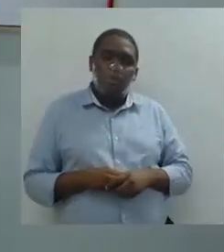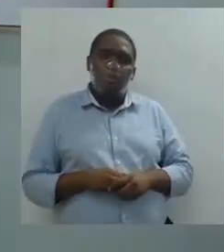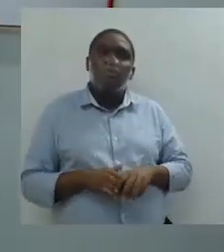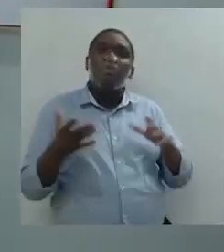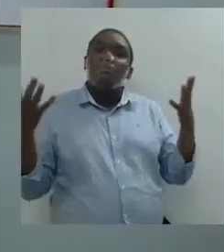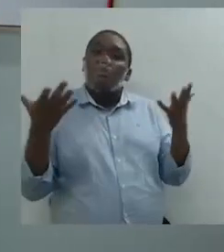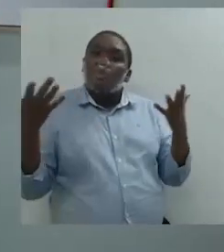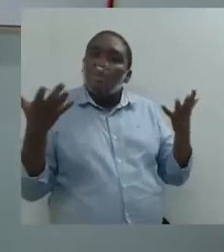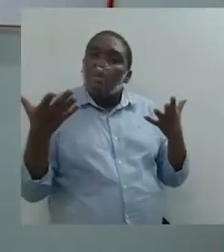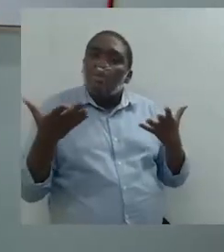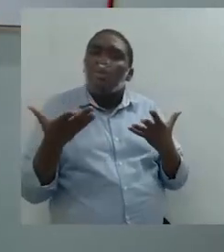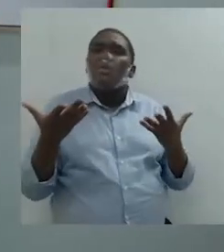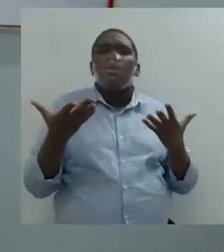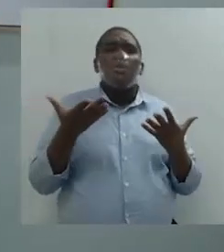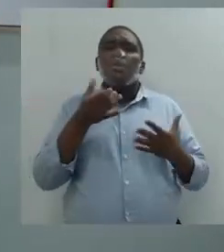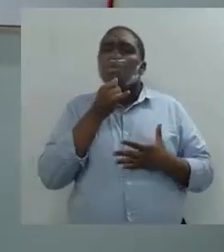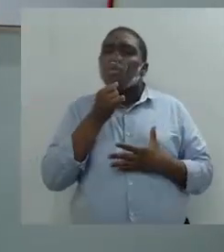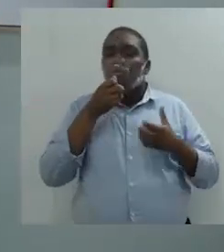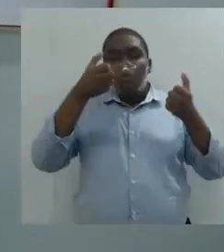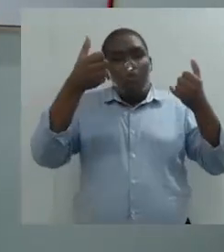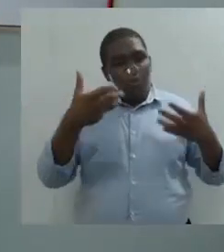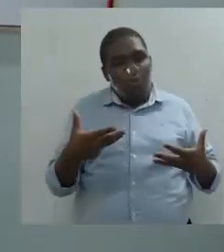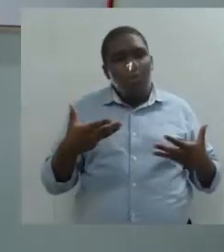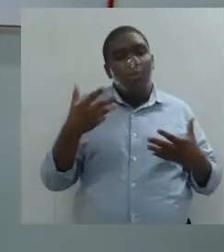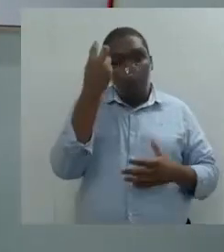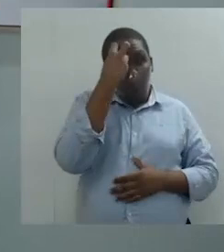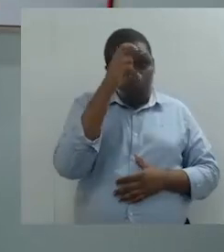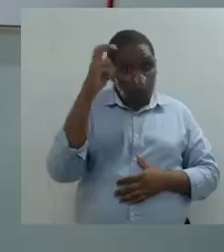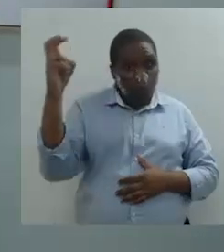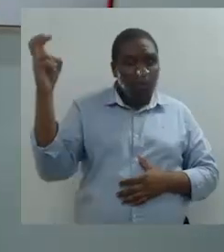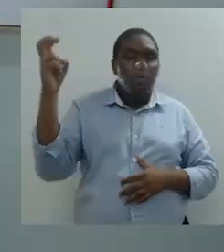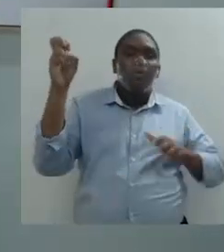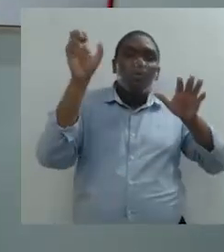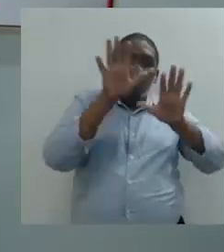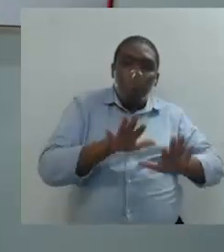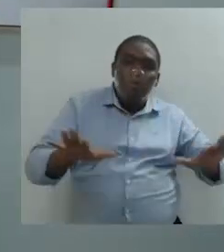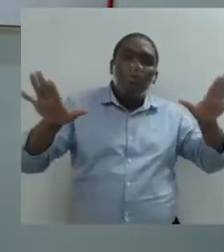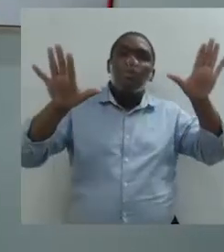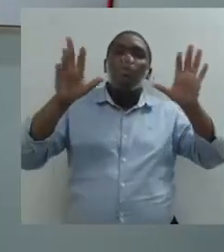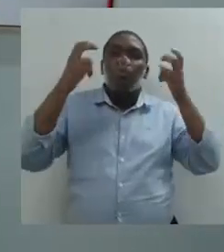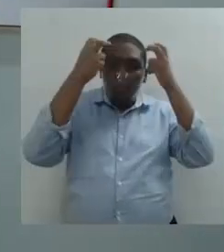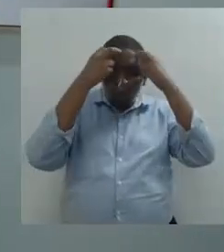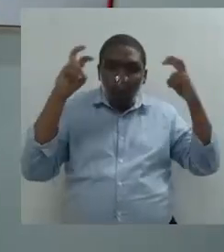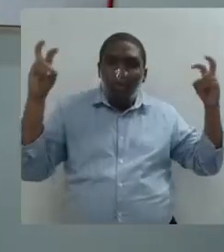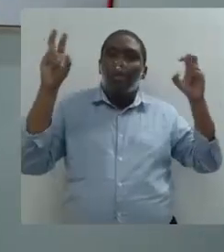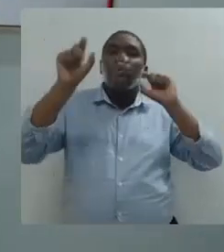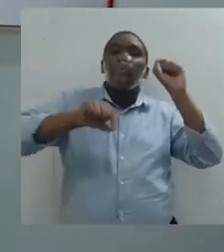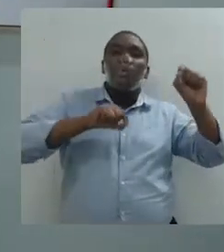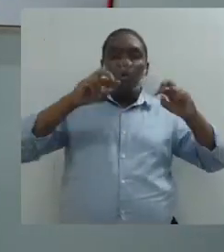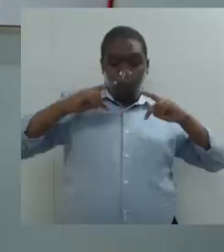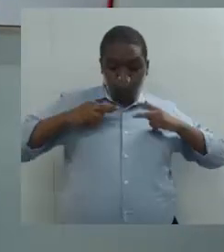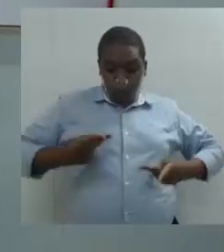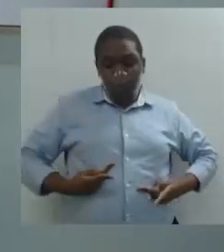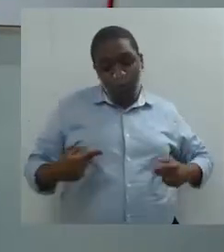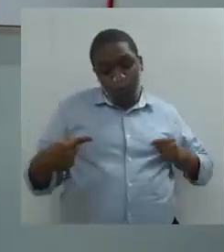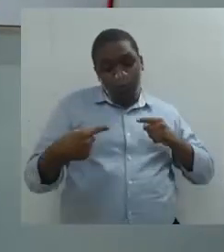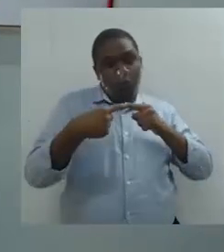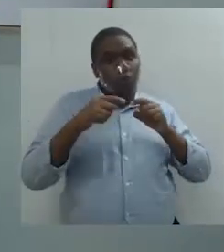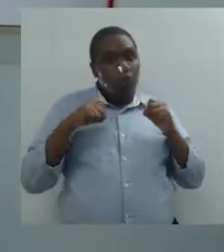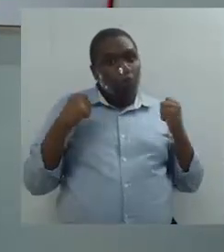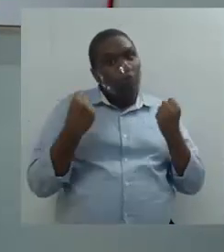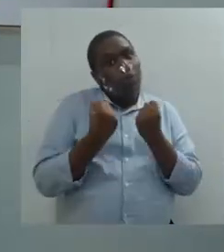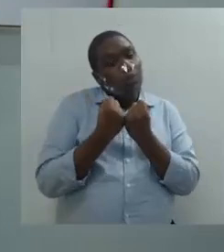Agora vamos falar de paisagem cultural. Vamos falar dos elementos humanos, sociais